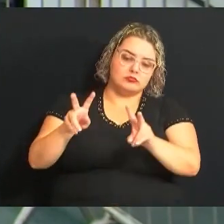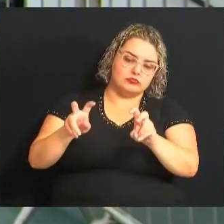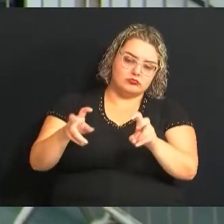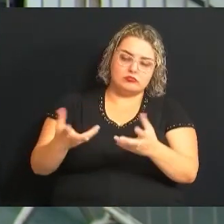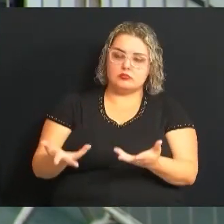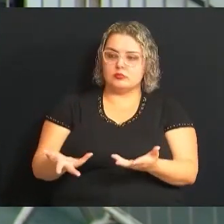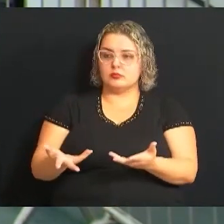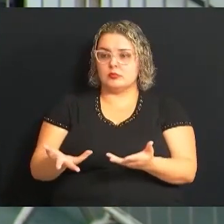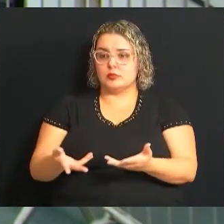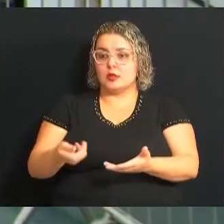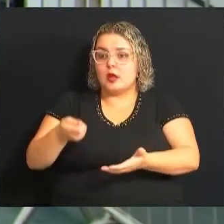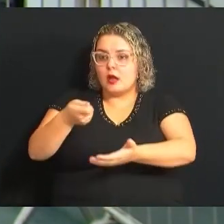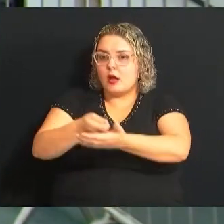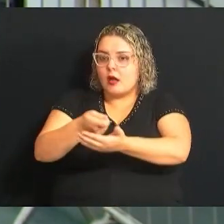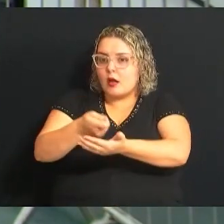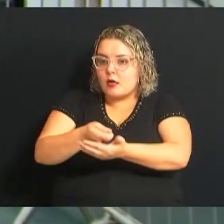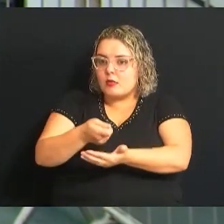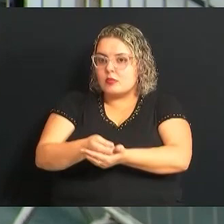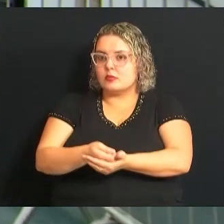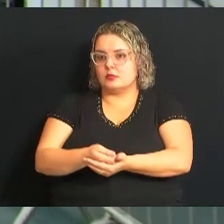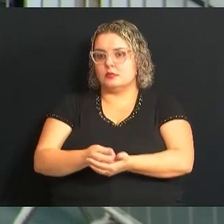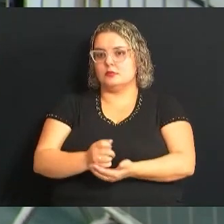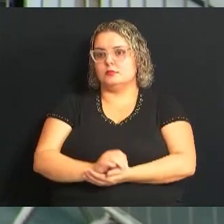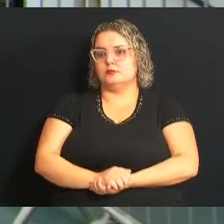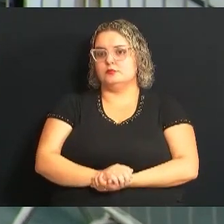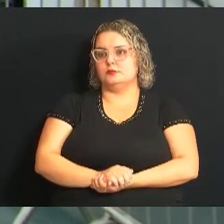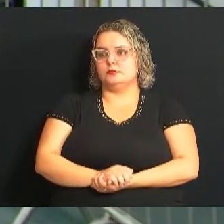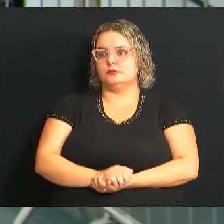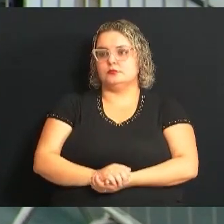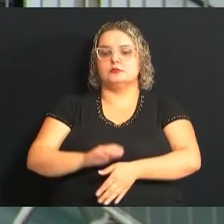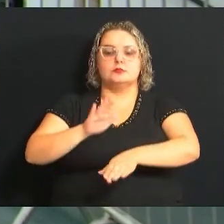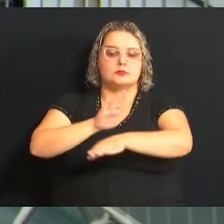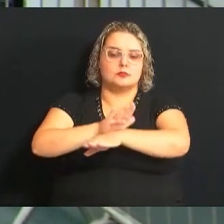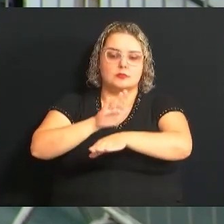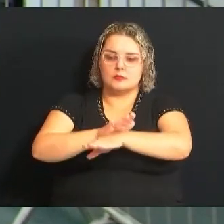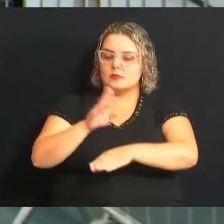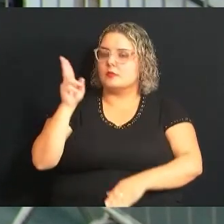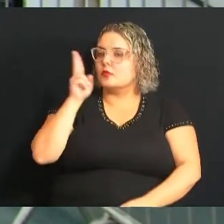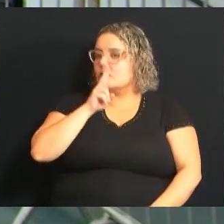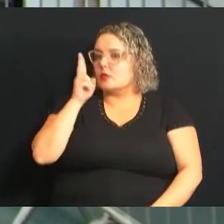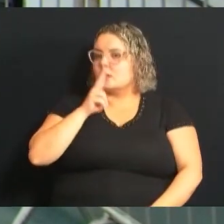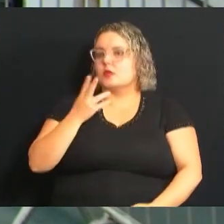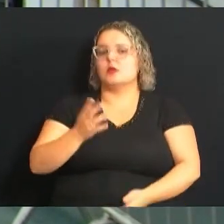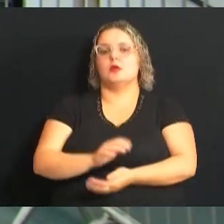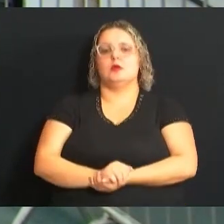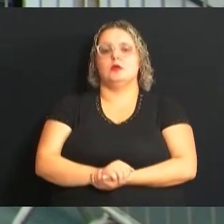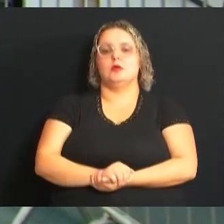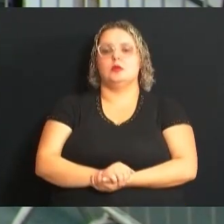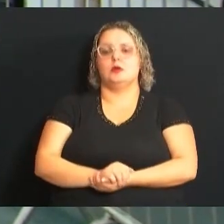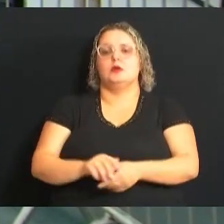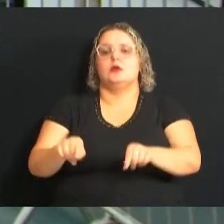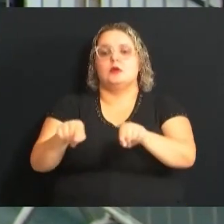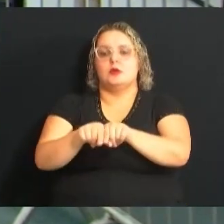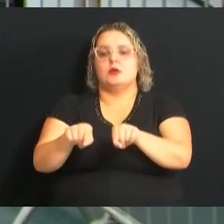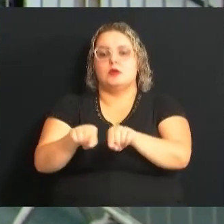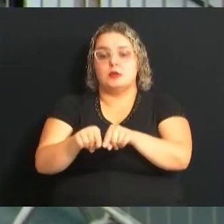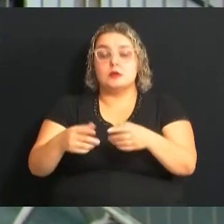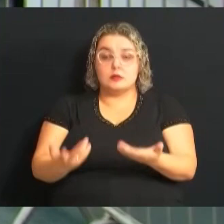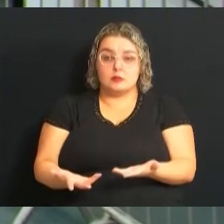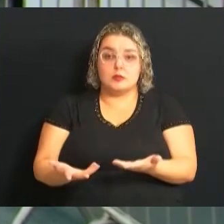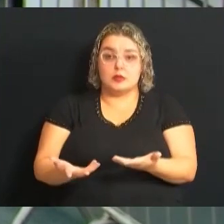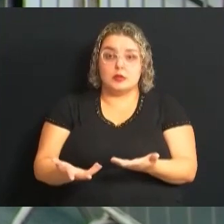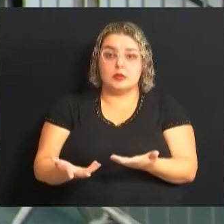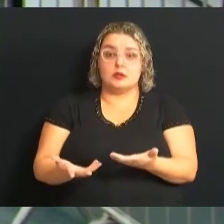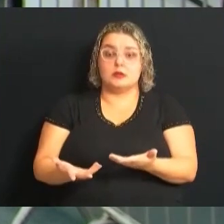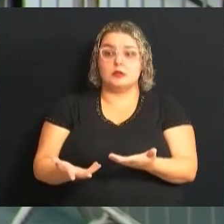diziam respeito à execução, de auxílios emergenciais, às